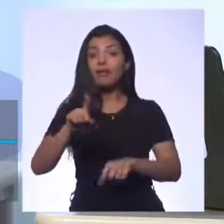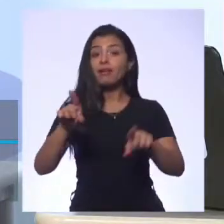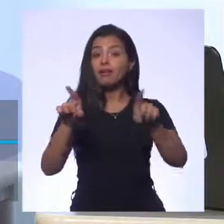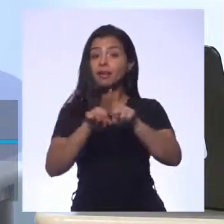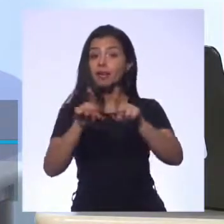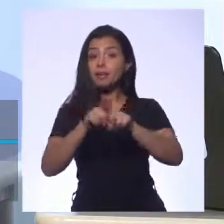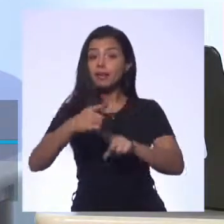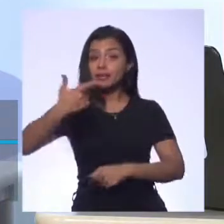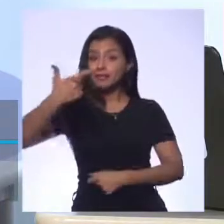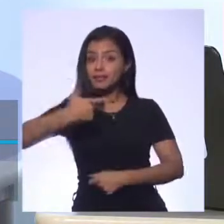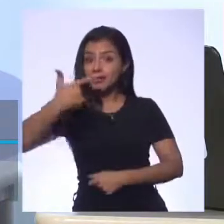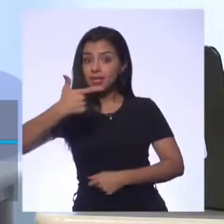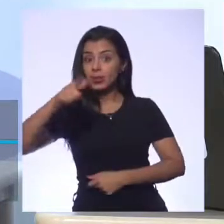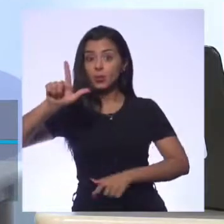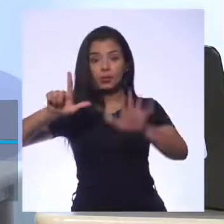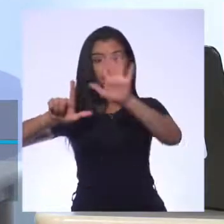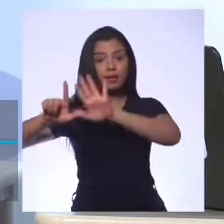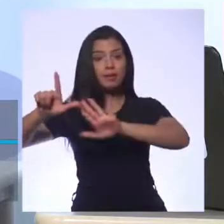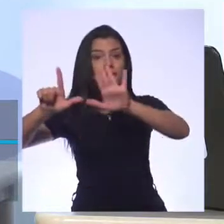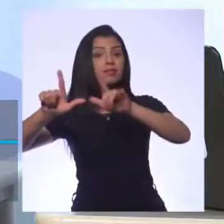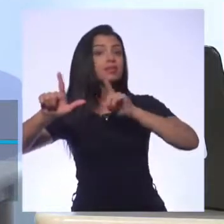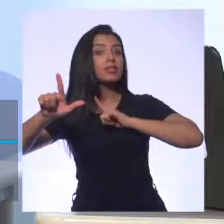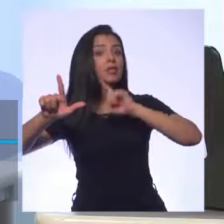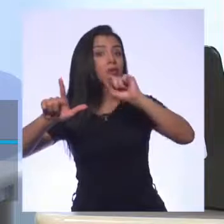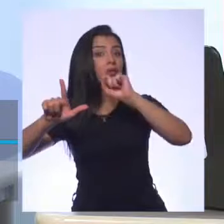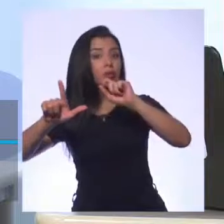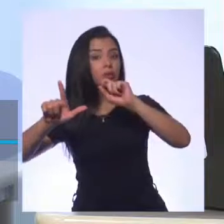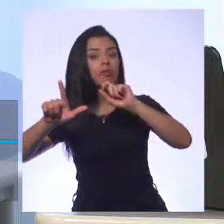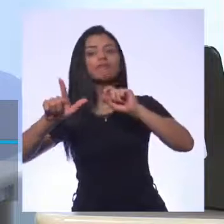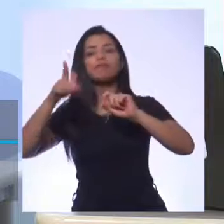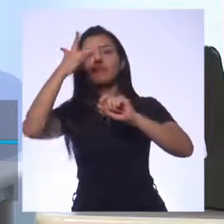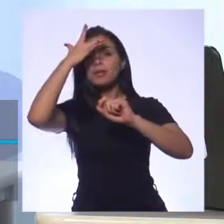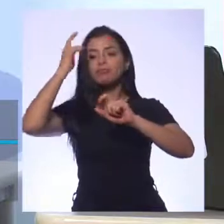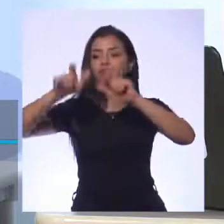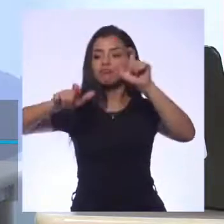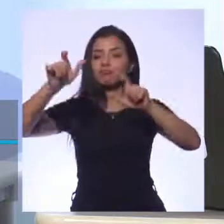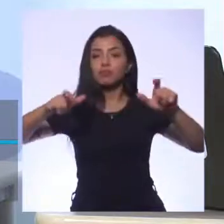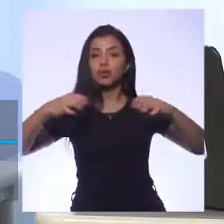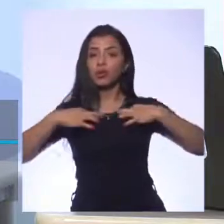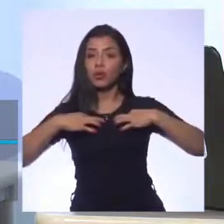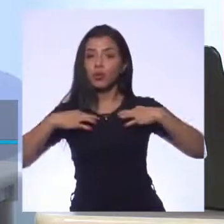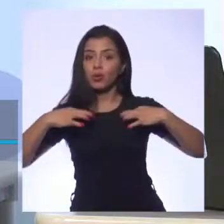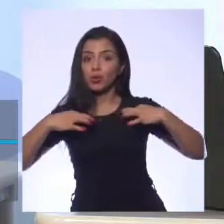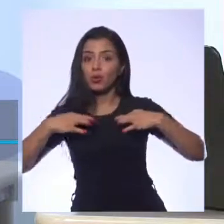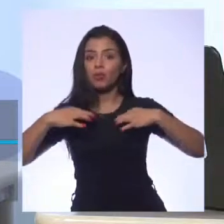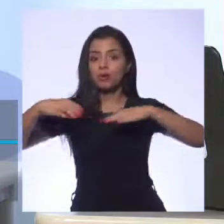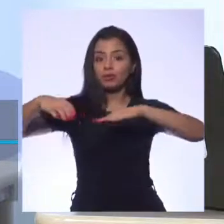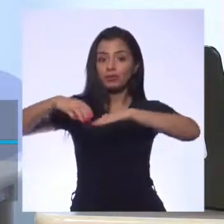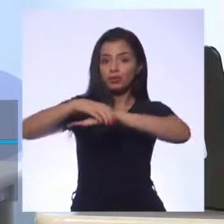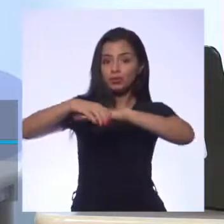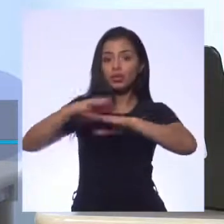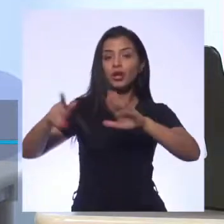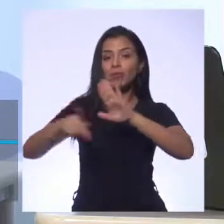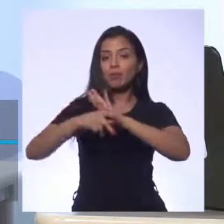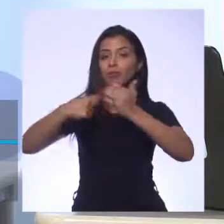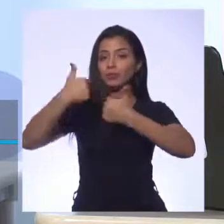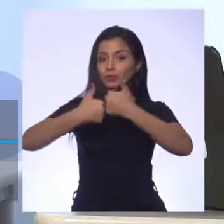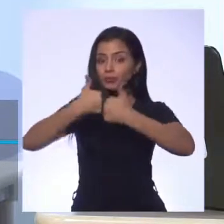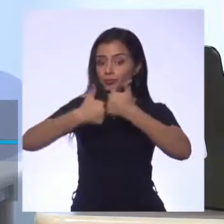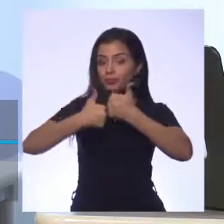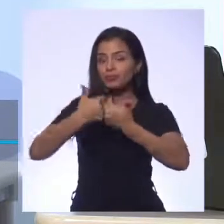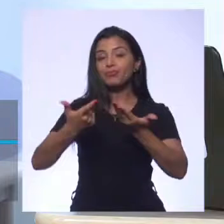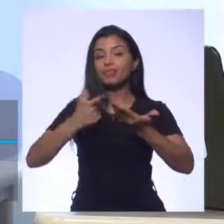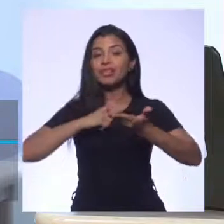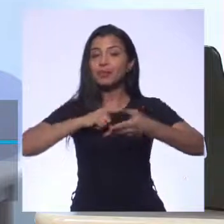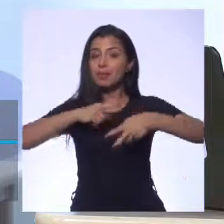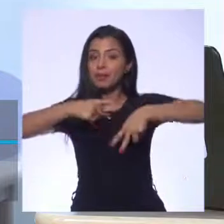nós temos já outros garotos, eles já estão já com uniformes, chuteiras, então com uma